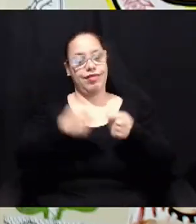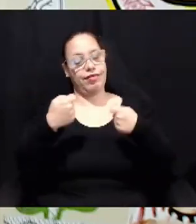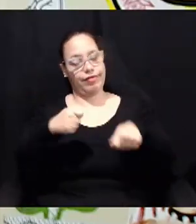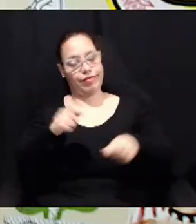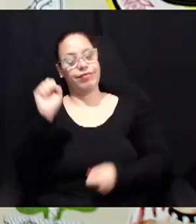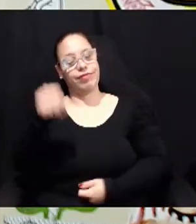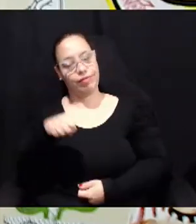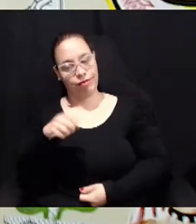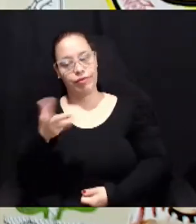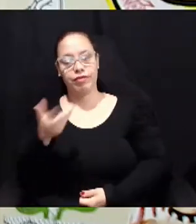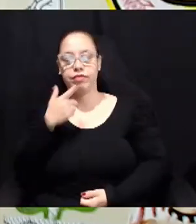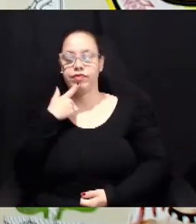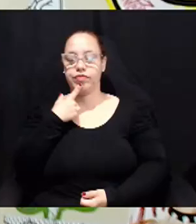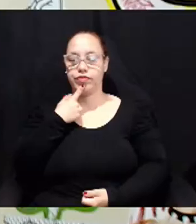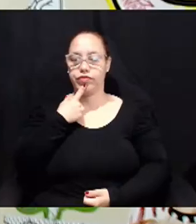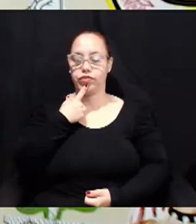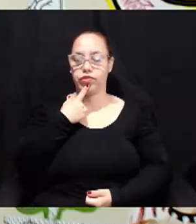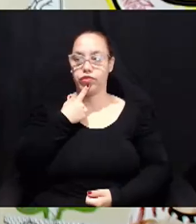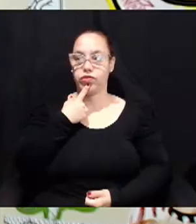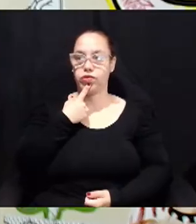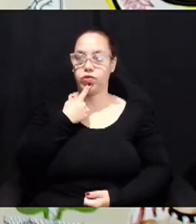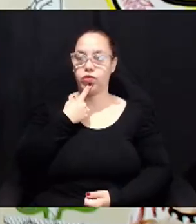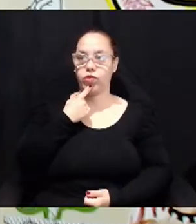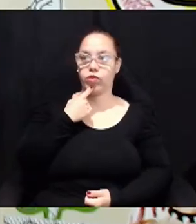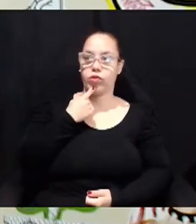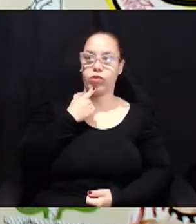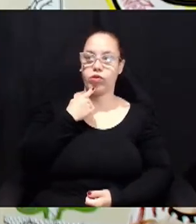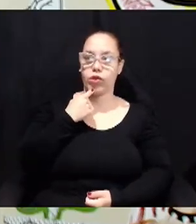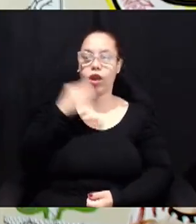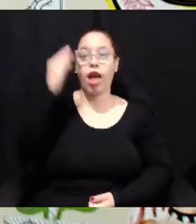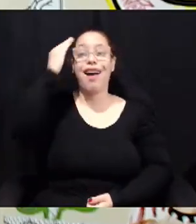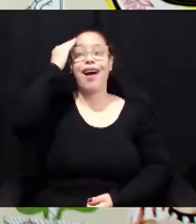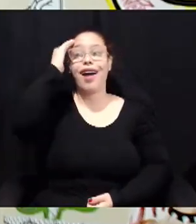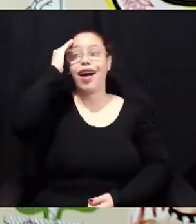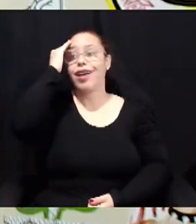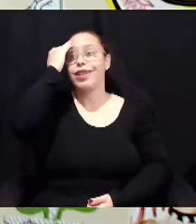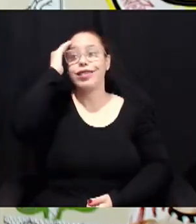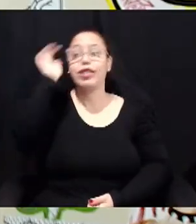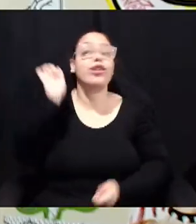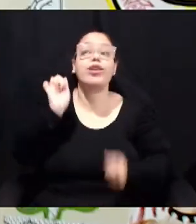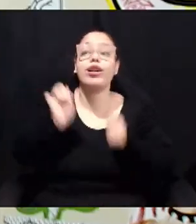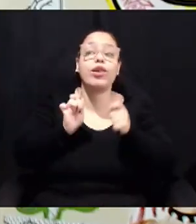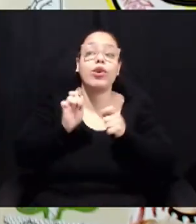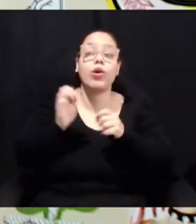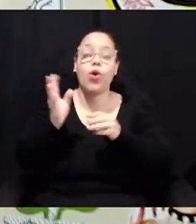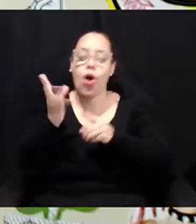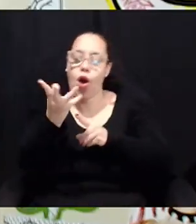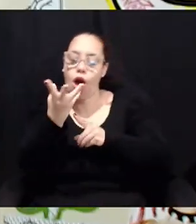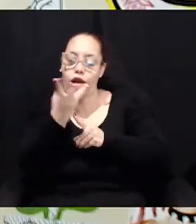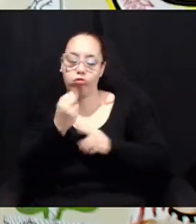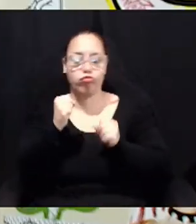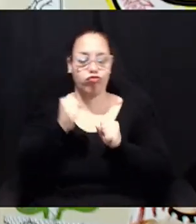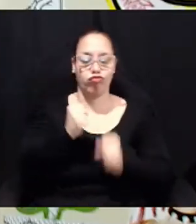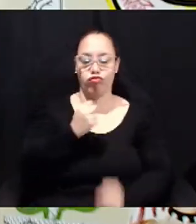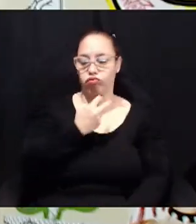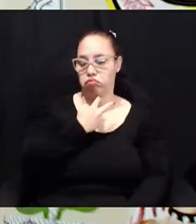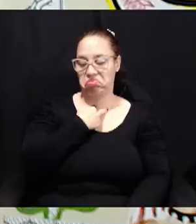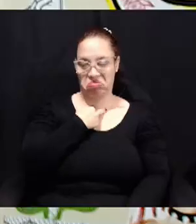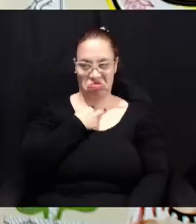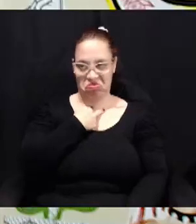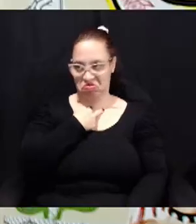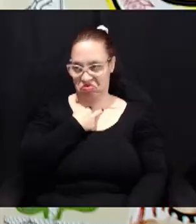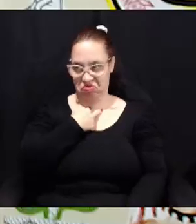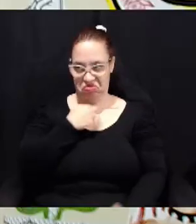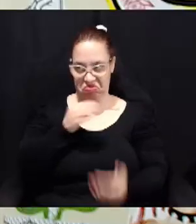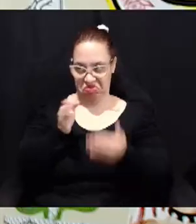é isso, né? A gente entende que a arte ela não pode morrer como um produto com